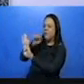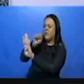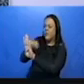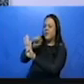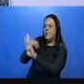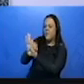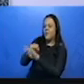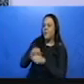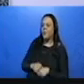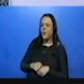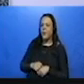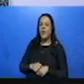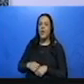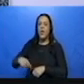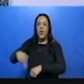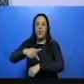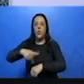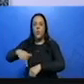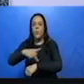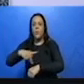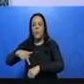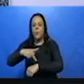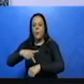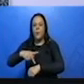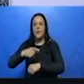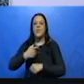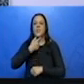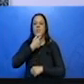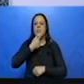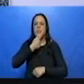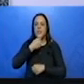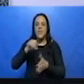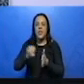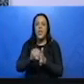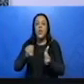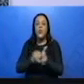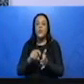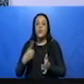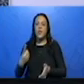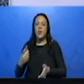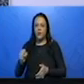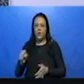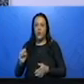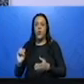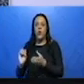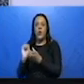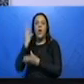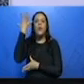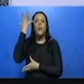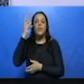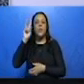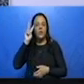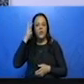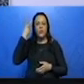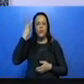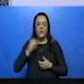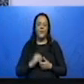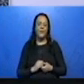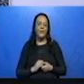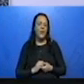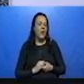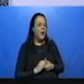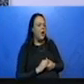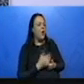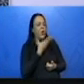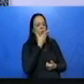da Inglaterra, no século XVIII, certo? Então, essa história acontece no século XVIII. Sim, mãe, e o